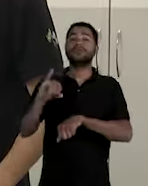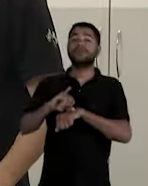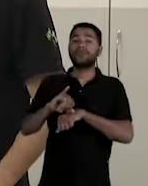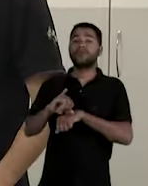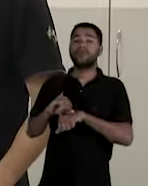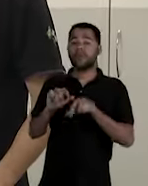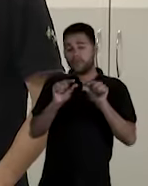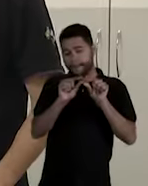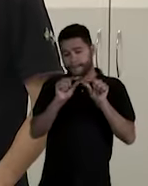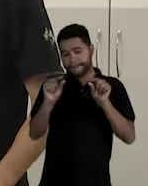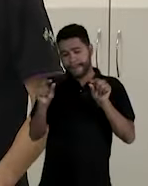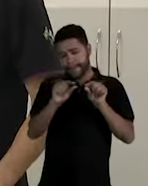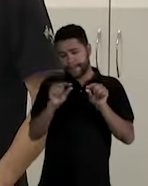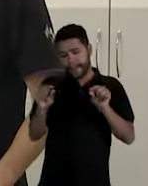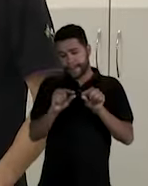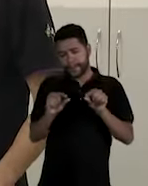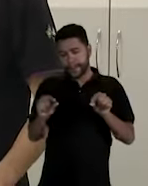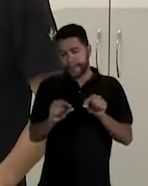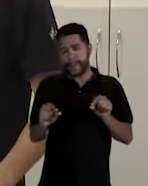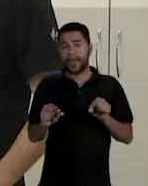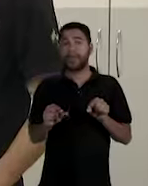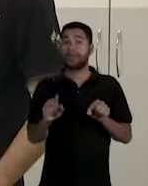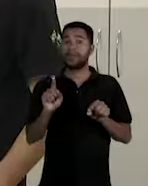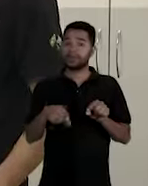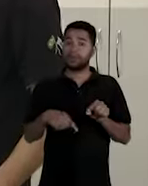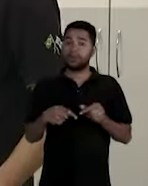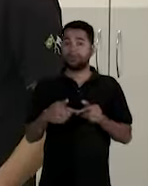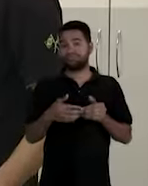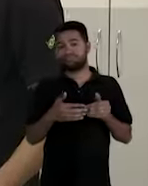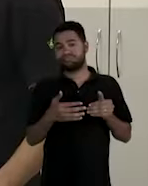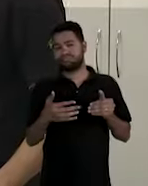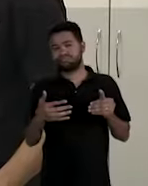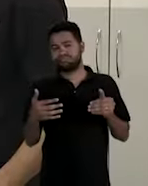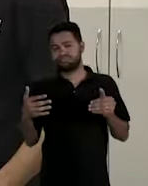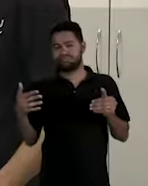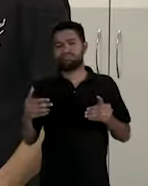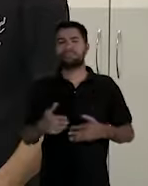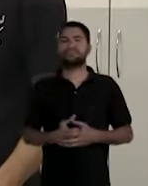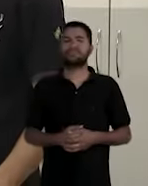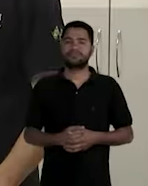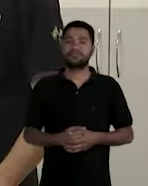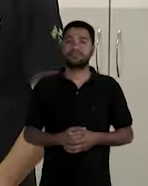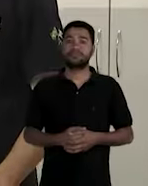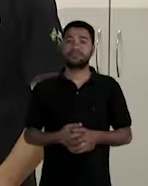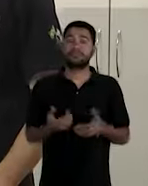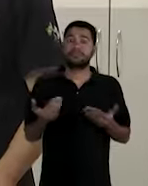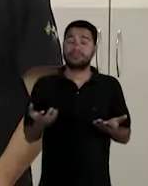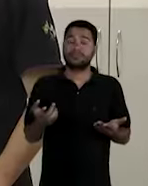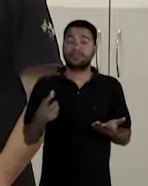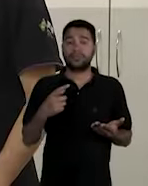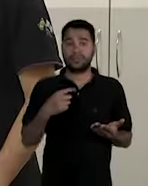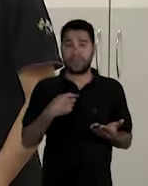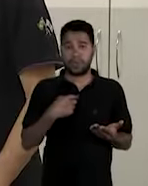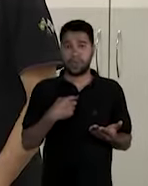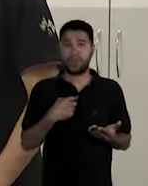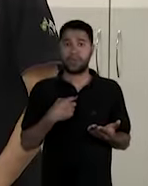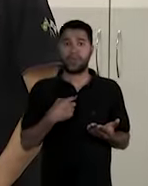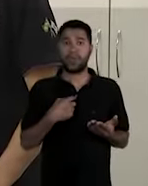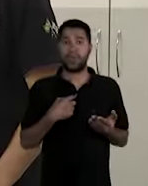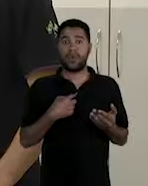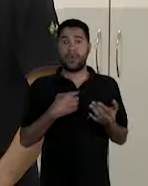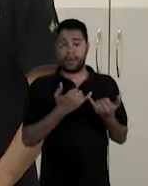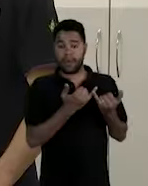os fios elétricos que serão percorridos por uma corrente elétrica. Então, quando eu tenho